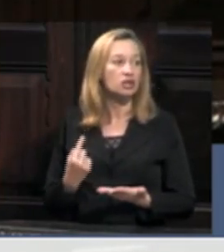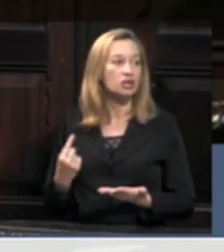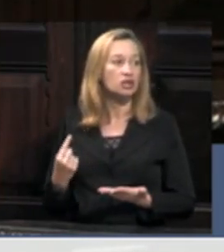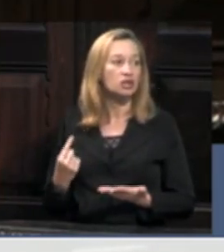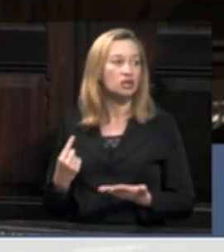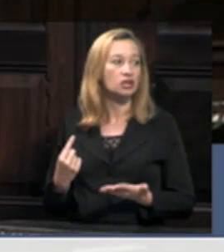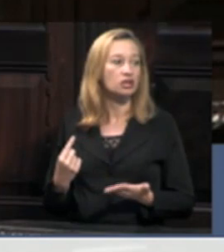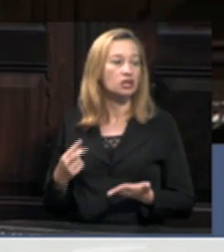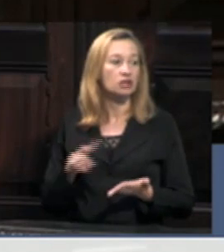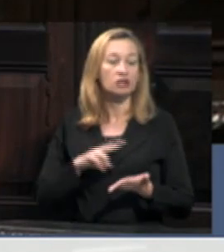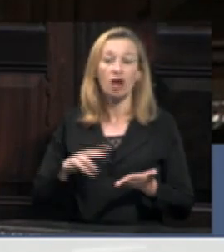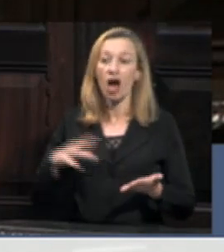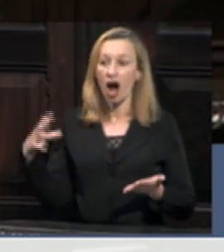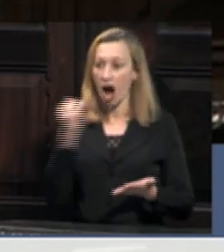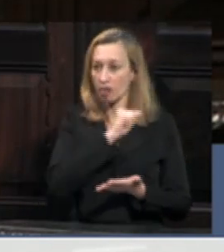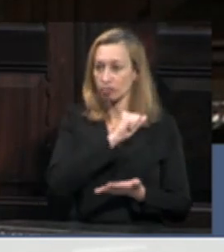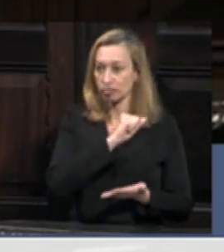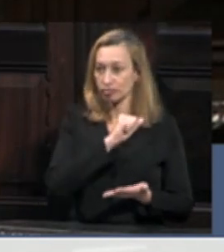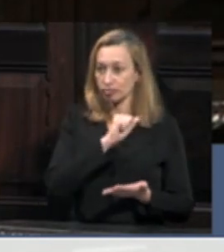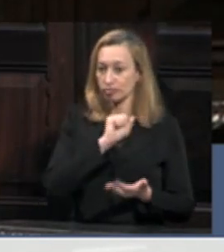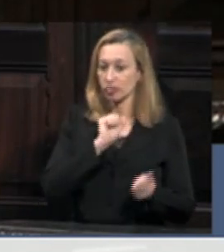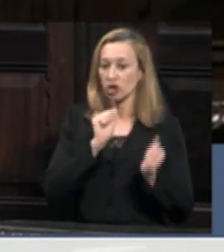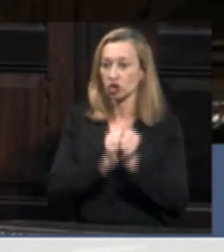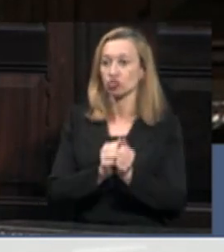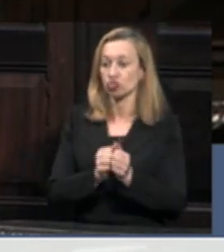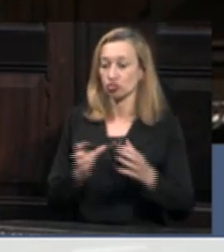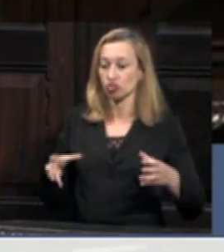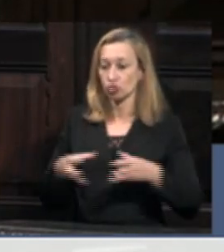uma junta apuradora.